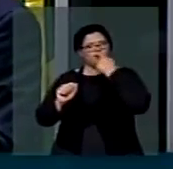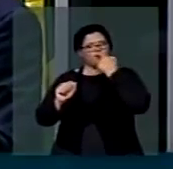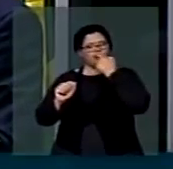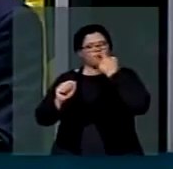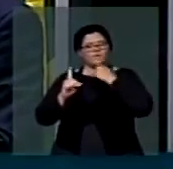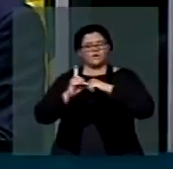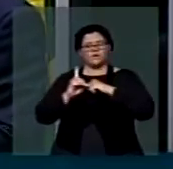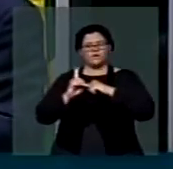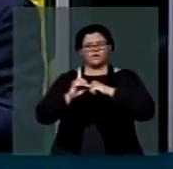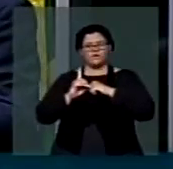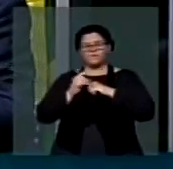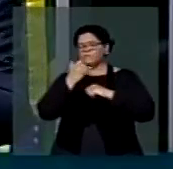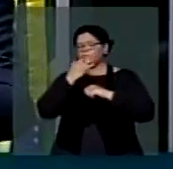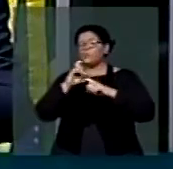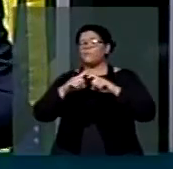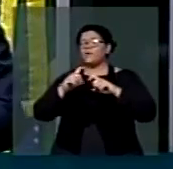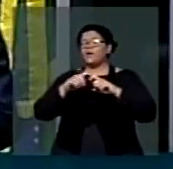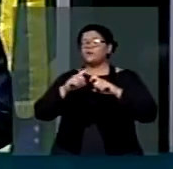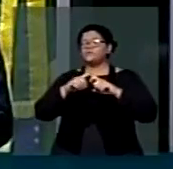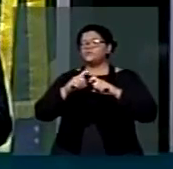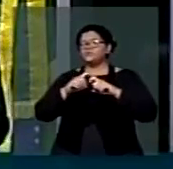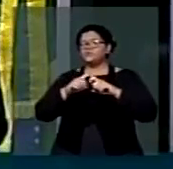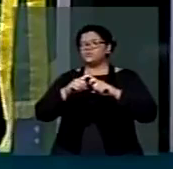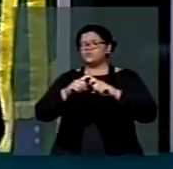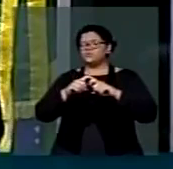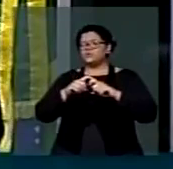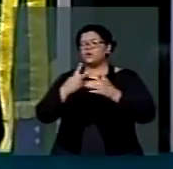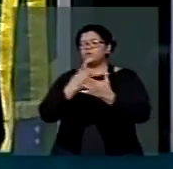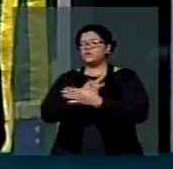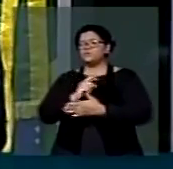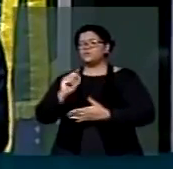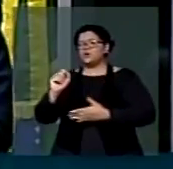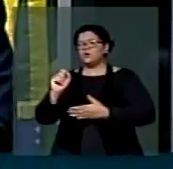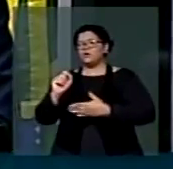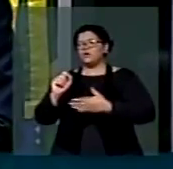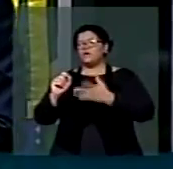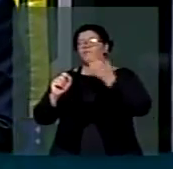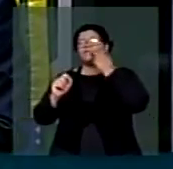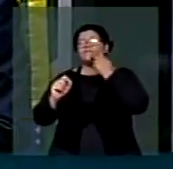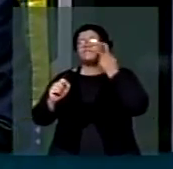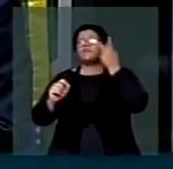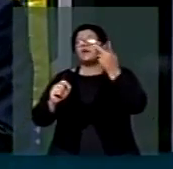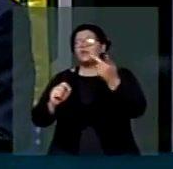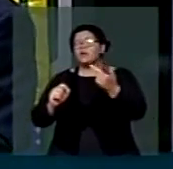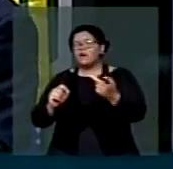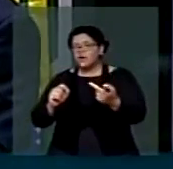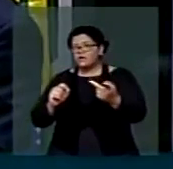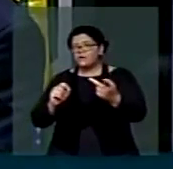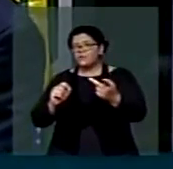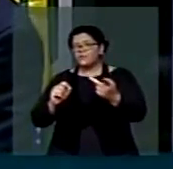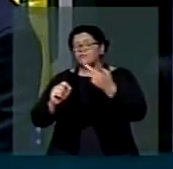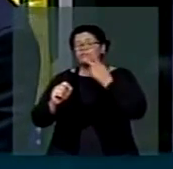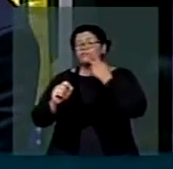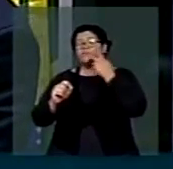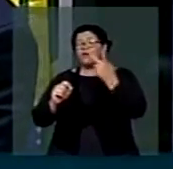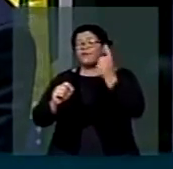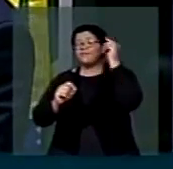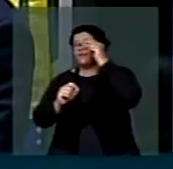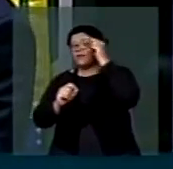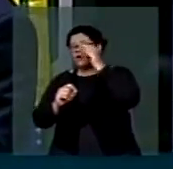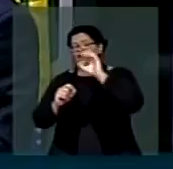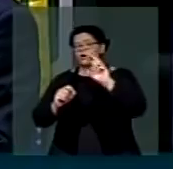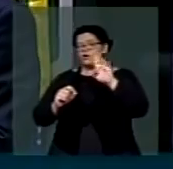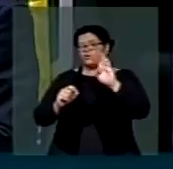abordados, lhes haviam dito que era uma missão humanitária, tal qual